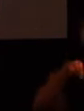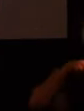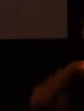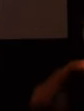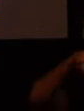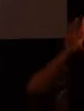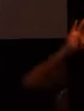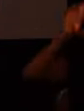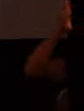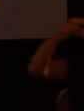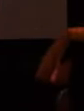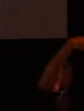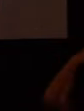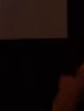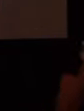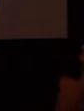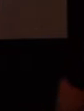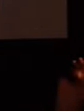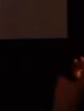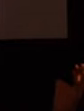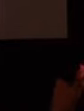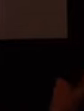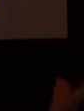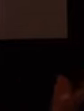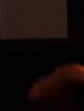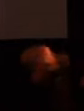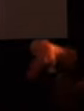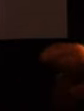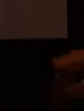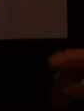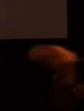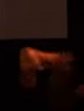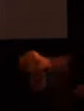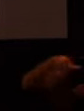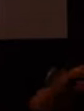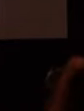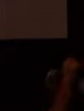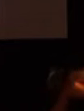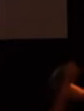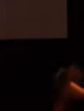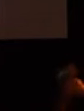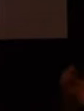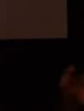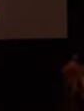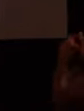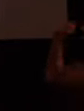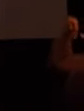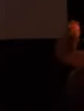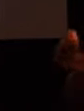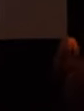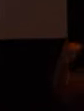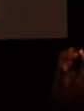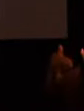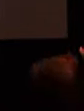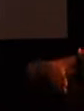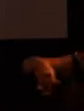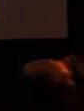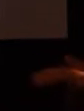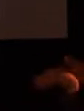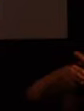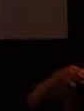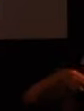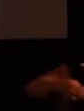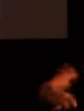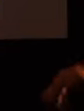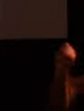das edificações na área de borda. Porque isso também não existia no plano diretor anterior. No plano diretor anterior, eu me recordo que a